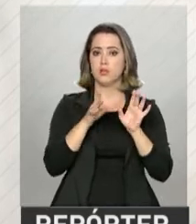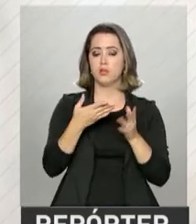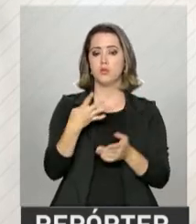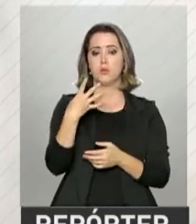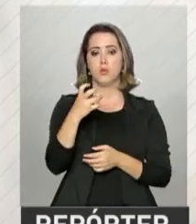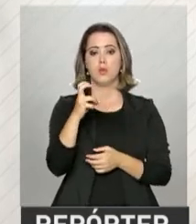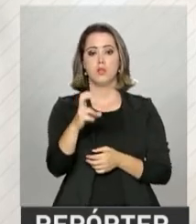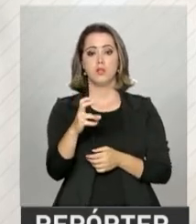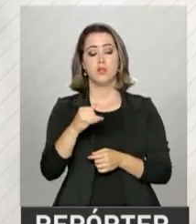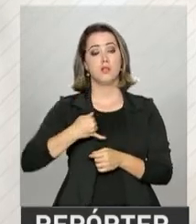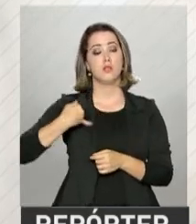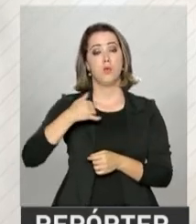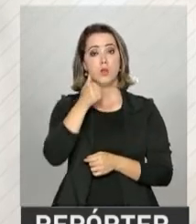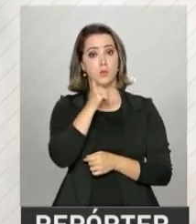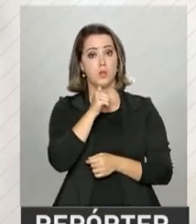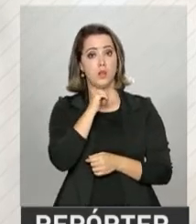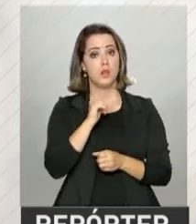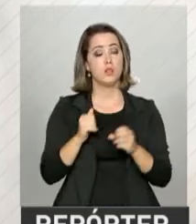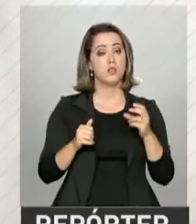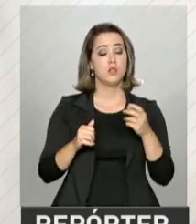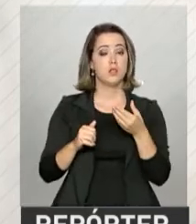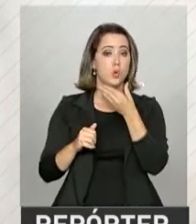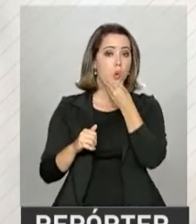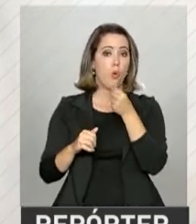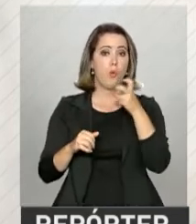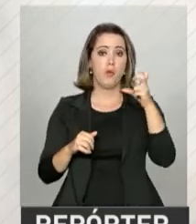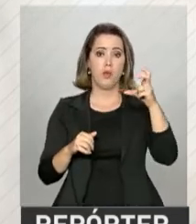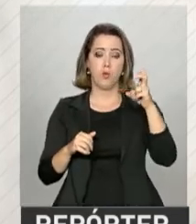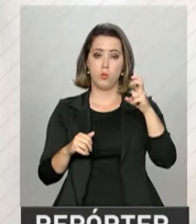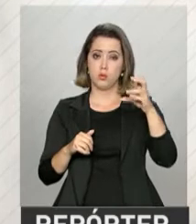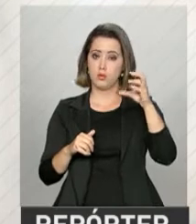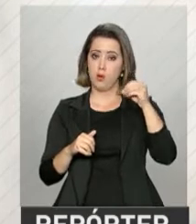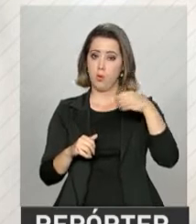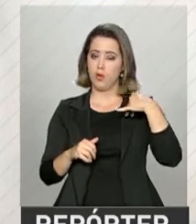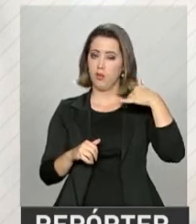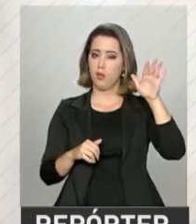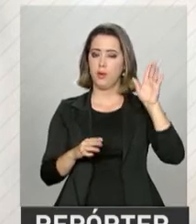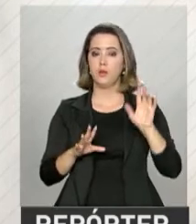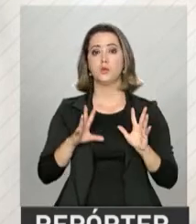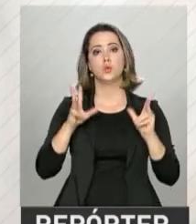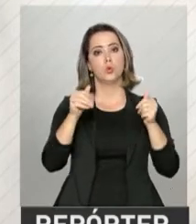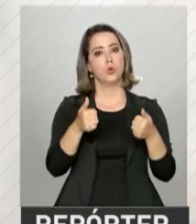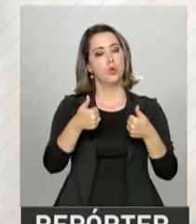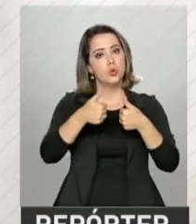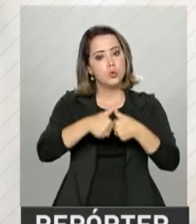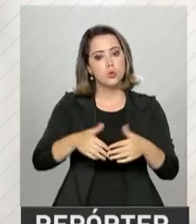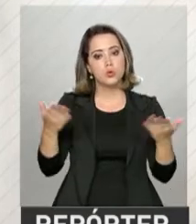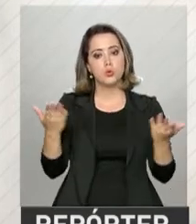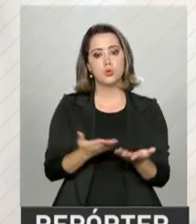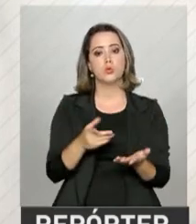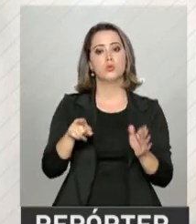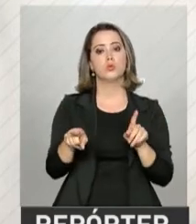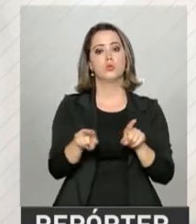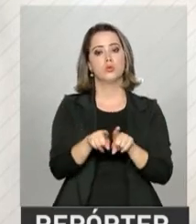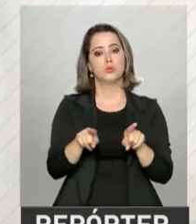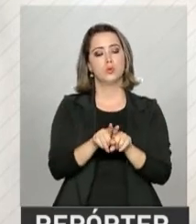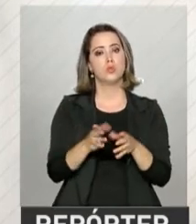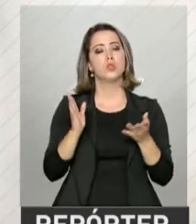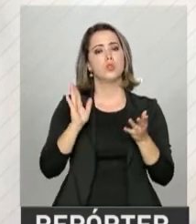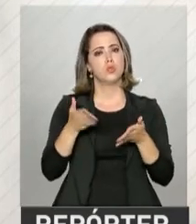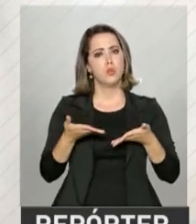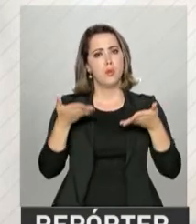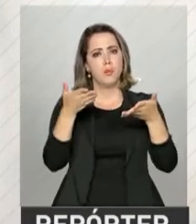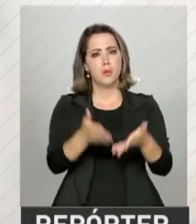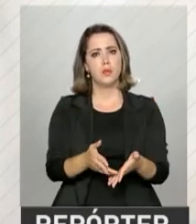e homens com mais de 50 com a nova proposta todos os que já estão no mercado de trabalho poderão participar da